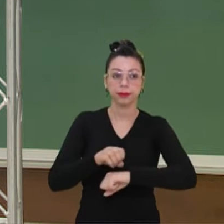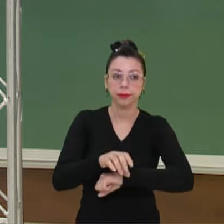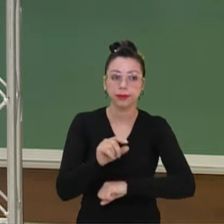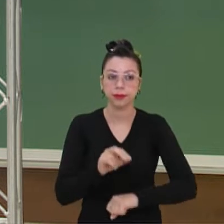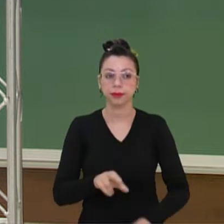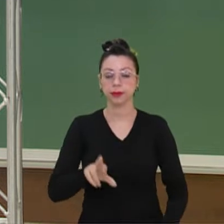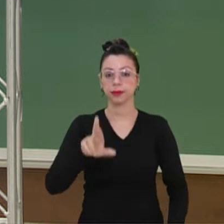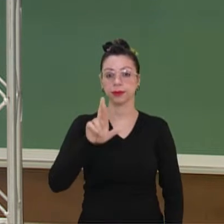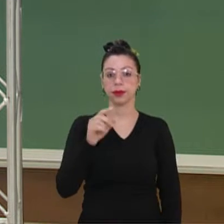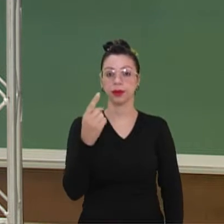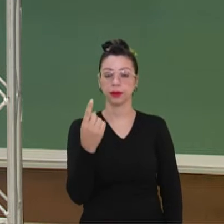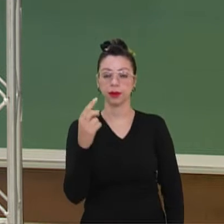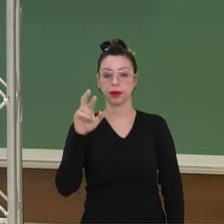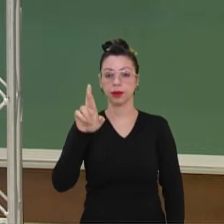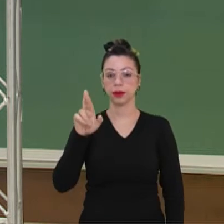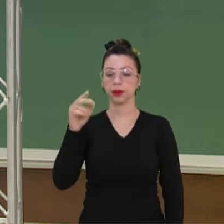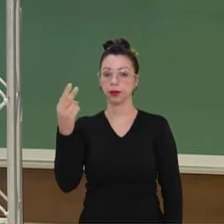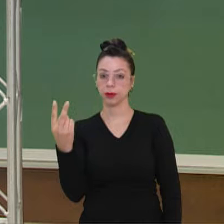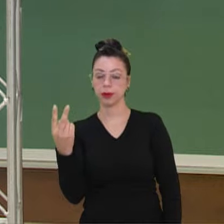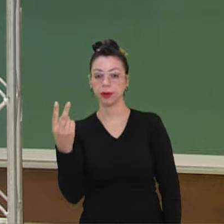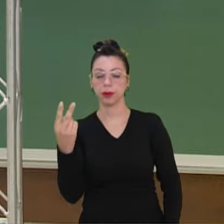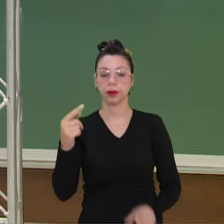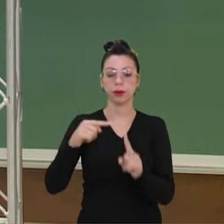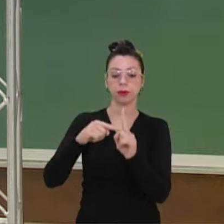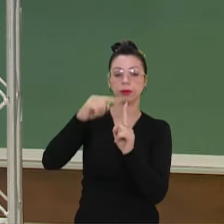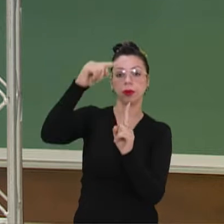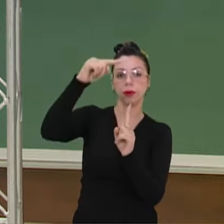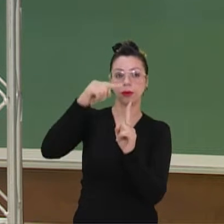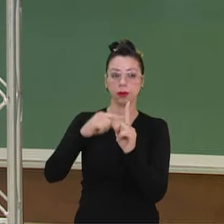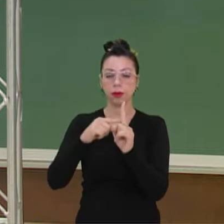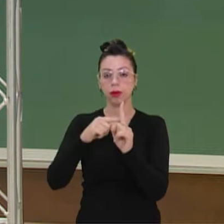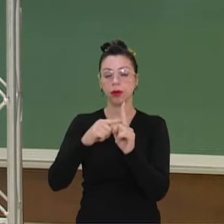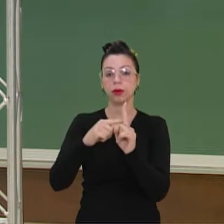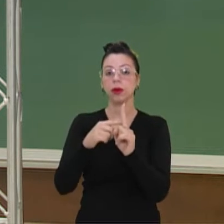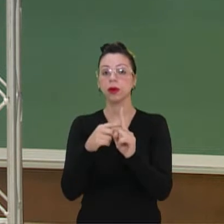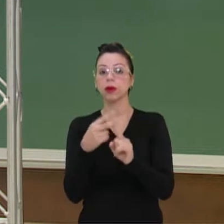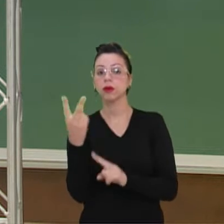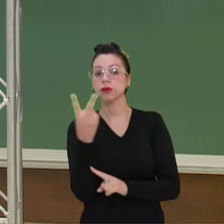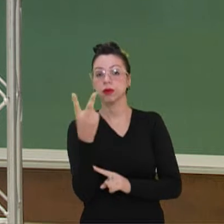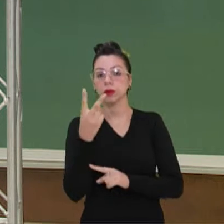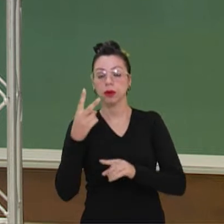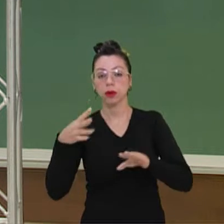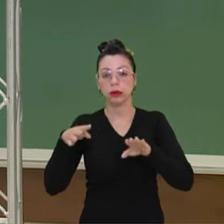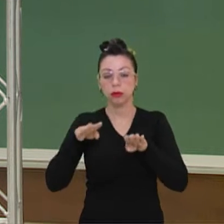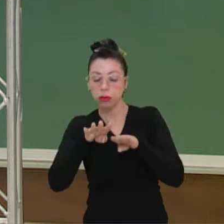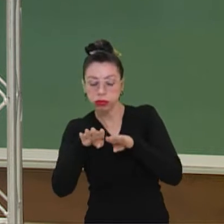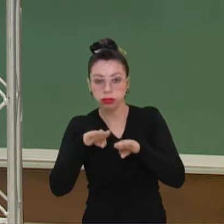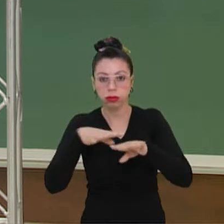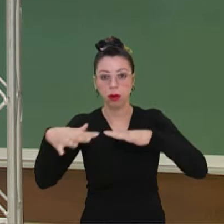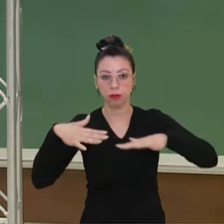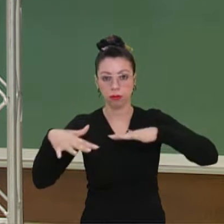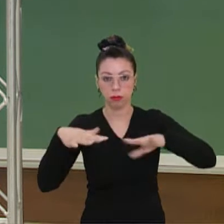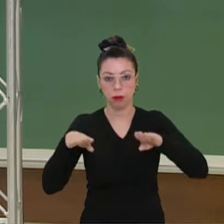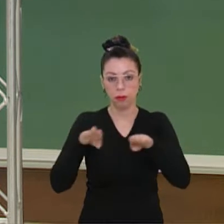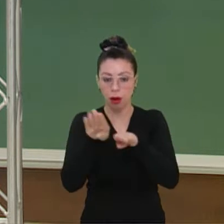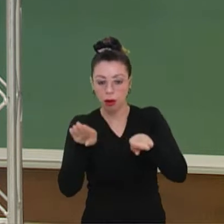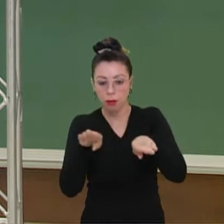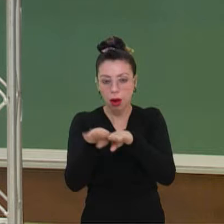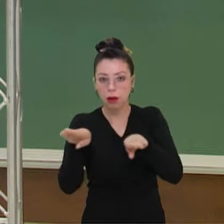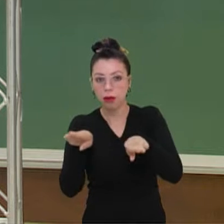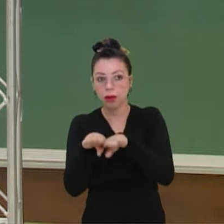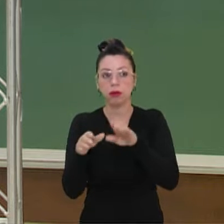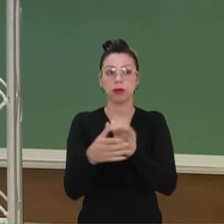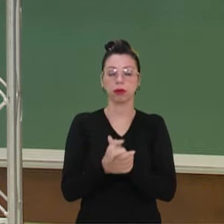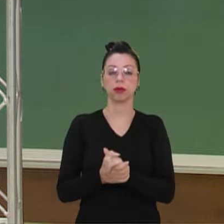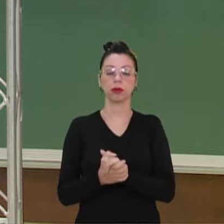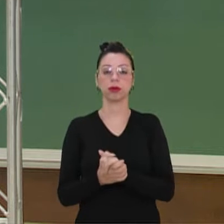e R2 na escala Richard, tá, de dois terremotos estão relacionados pela fórmula. Ó, R2 menos R1